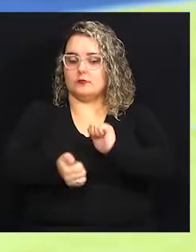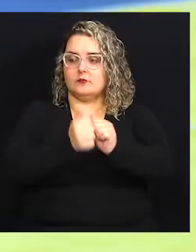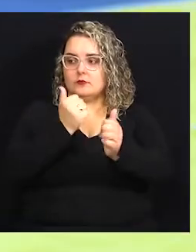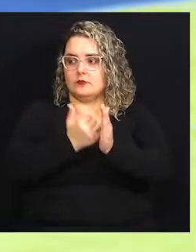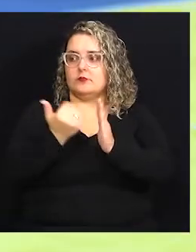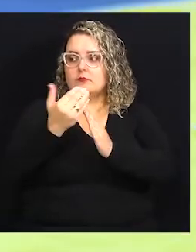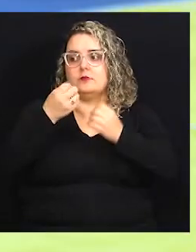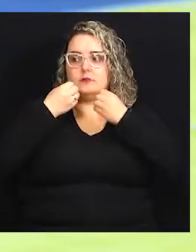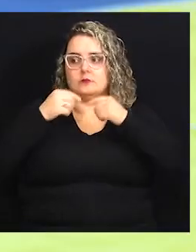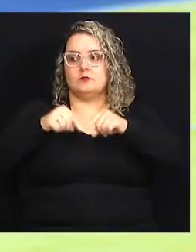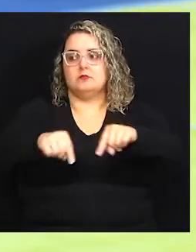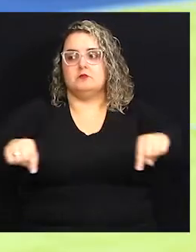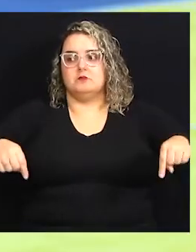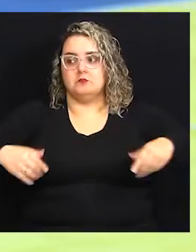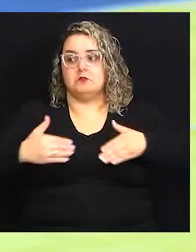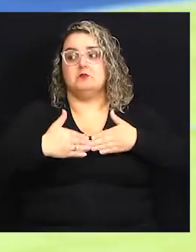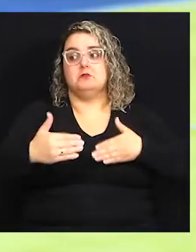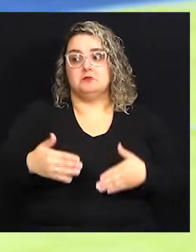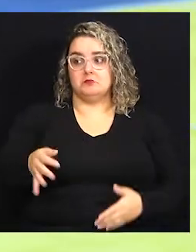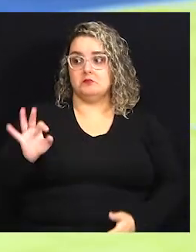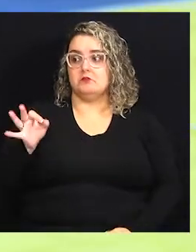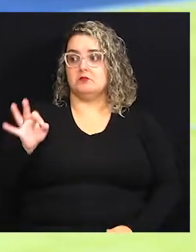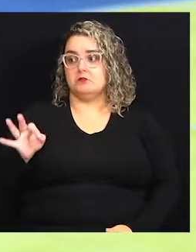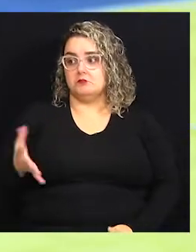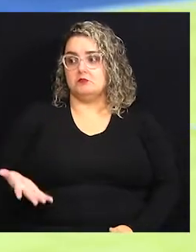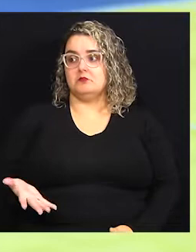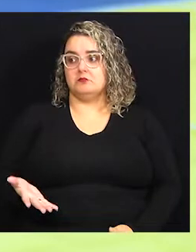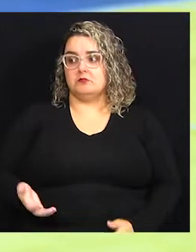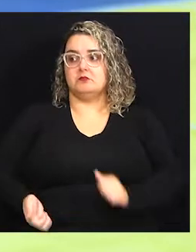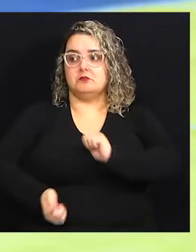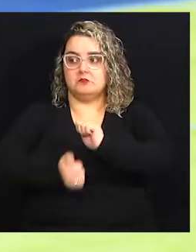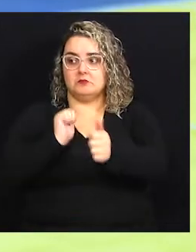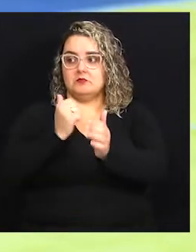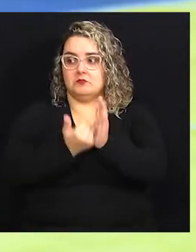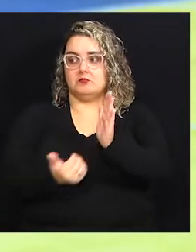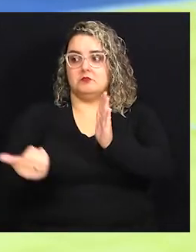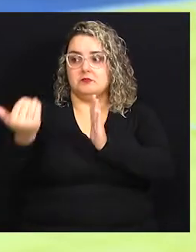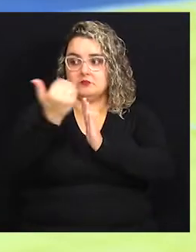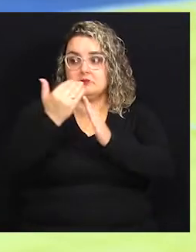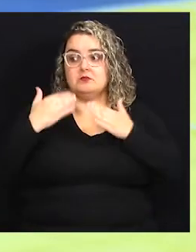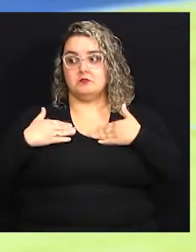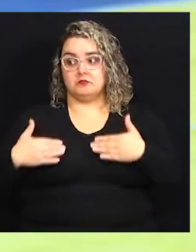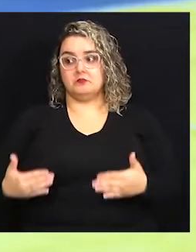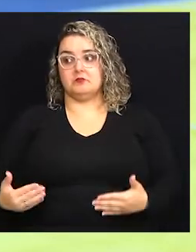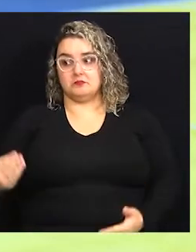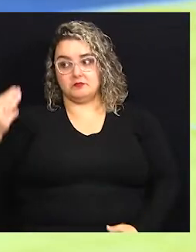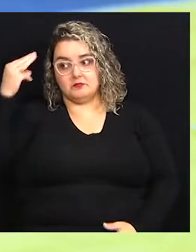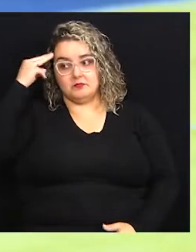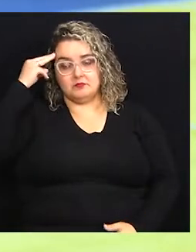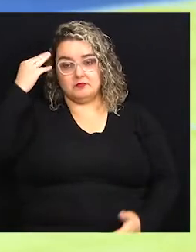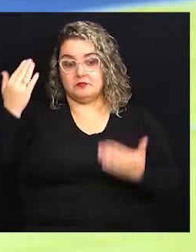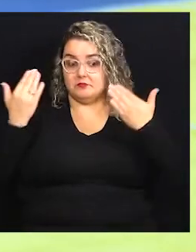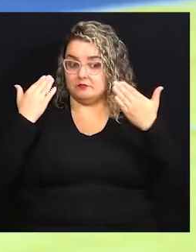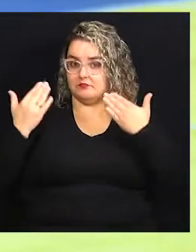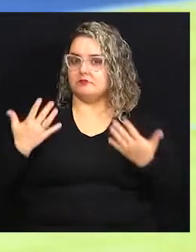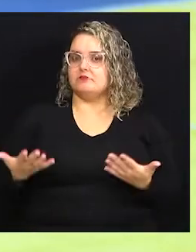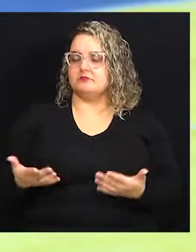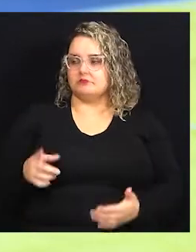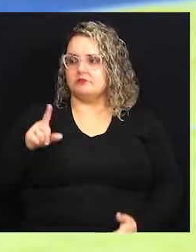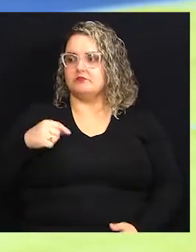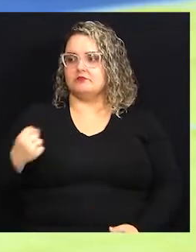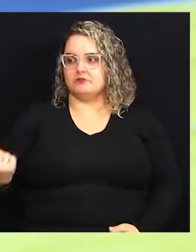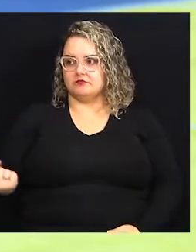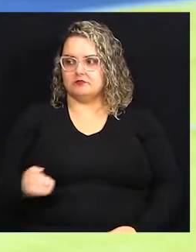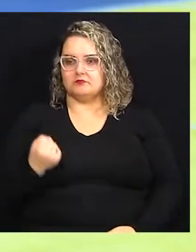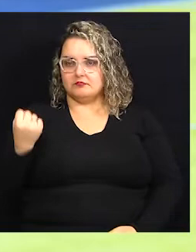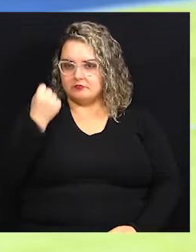aqui na quadra. Sem sombra de dúvidas, né? Esporte de alto rendimento, essa parte física, a parte mental, psicológica, ela é muito grande